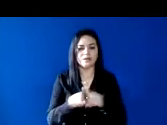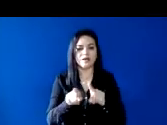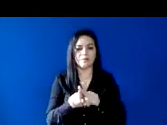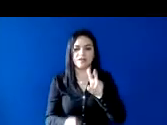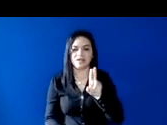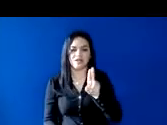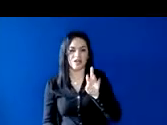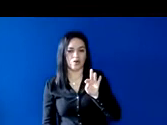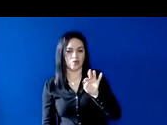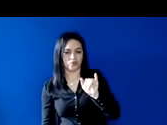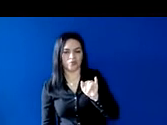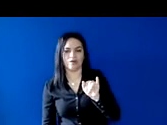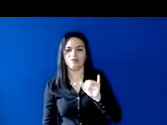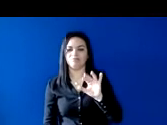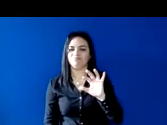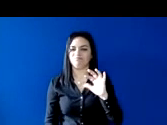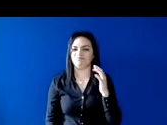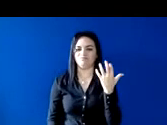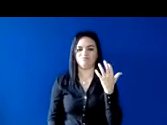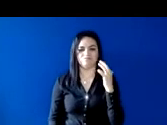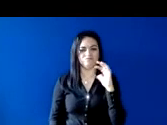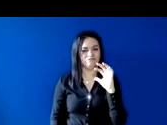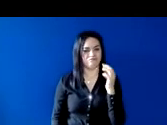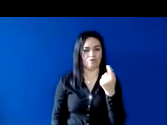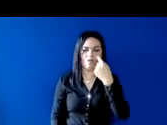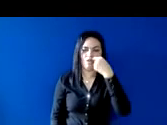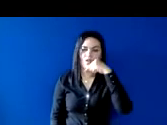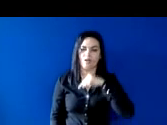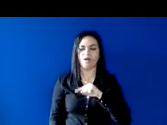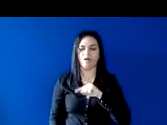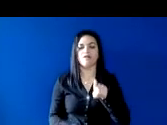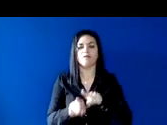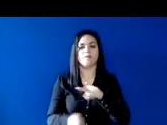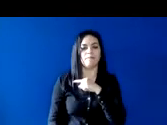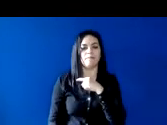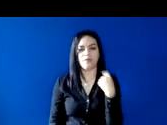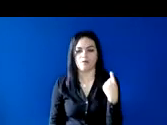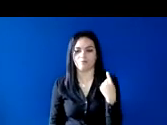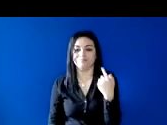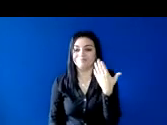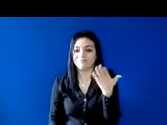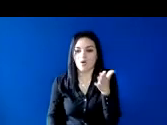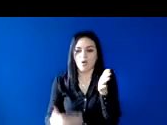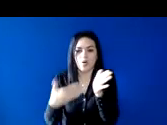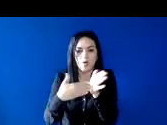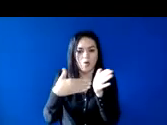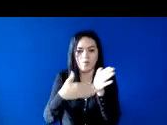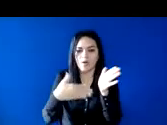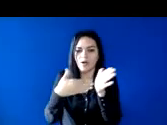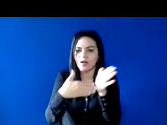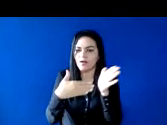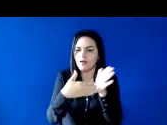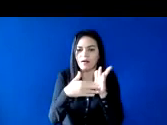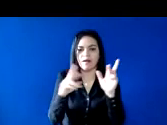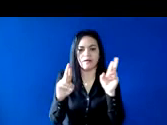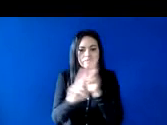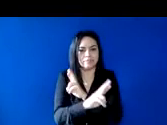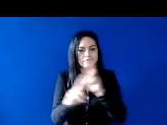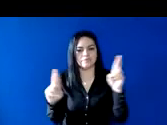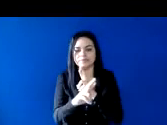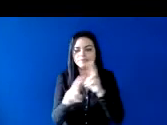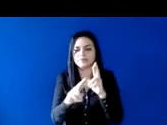ventilação mecânica e óbito. Então, barreiras de acesso à terapia intensiva parecem desempenhar um papel no alto número